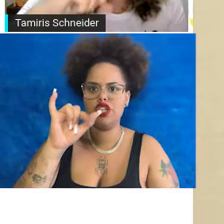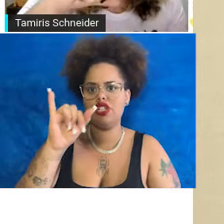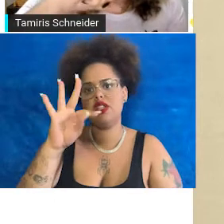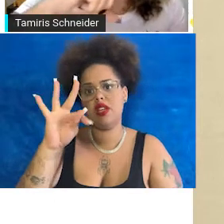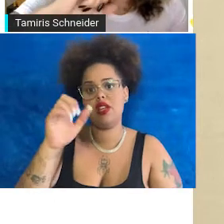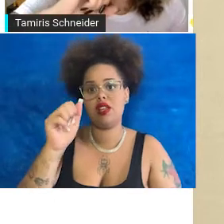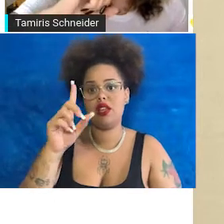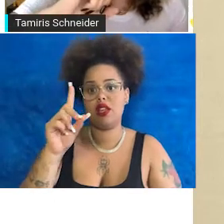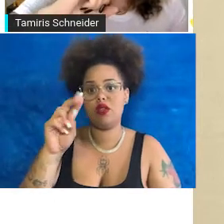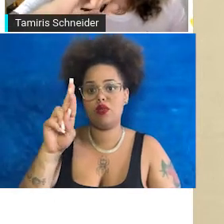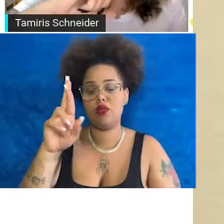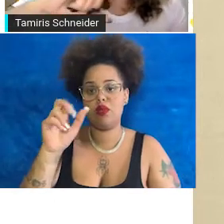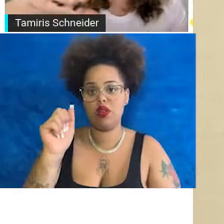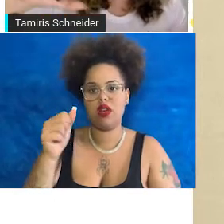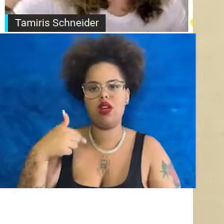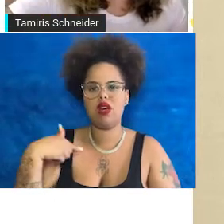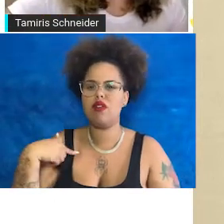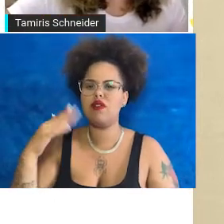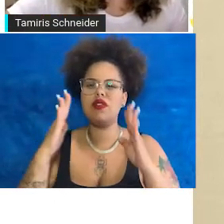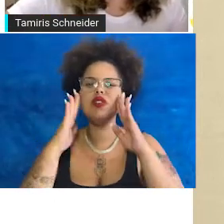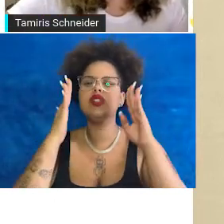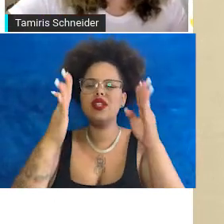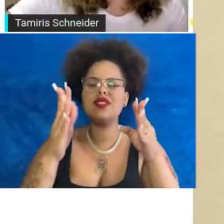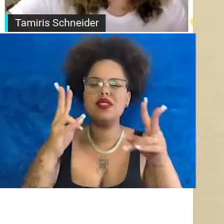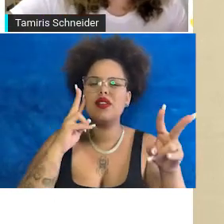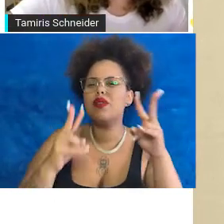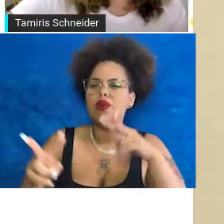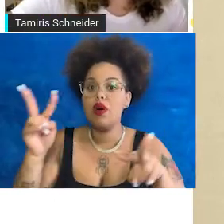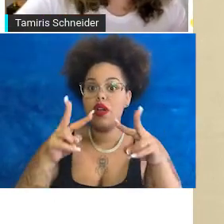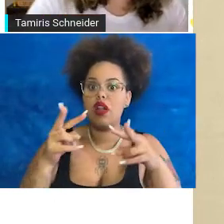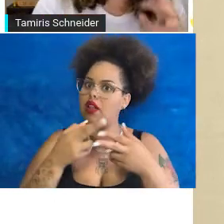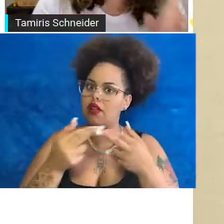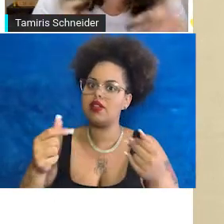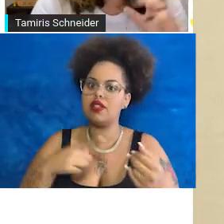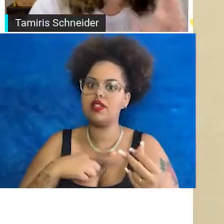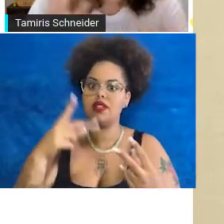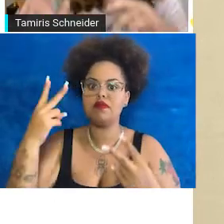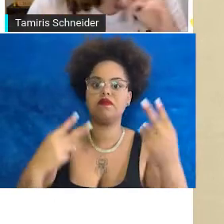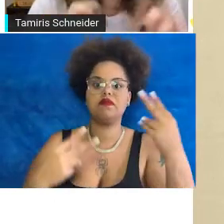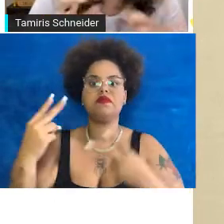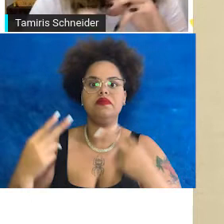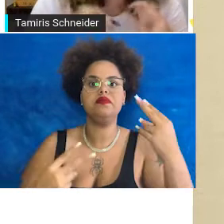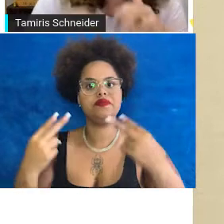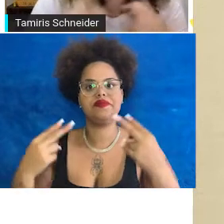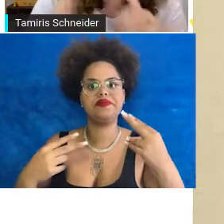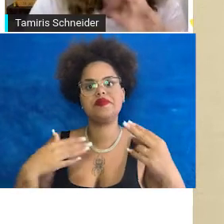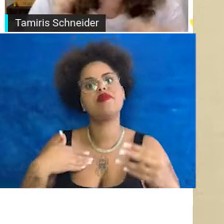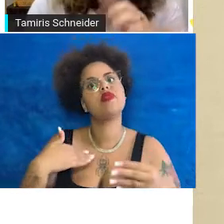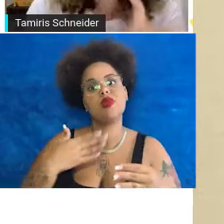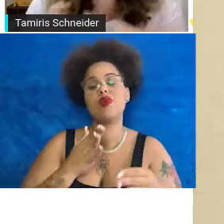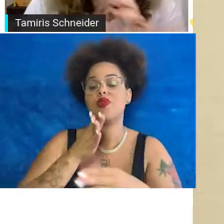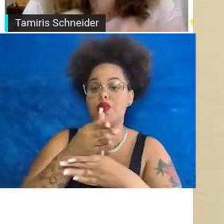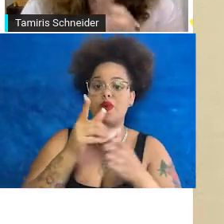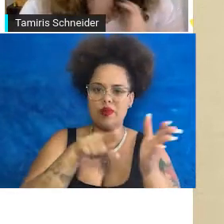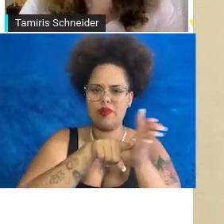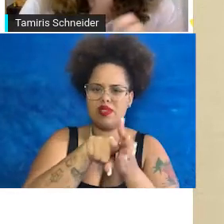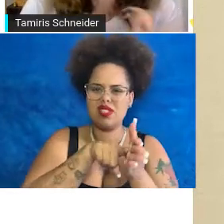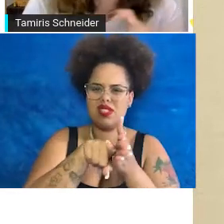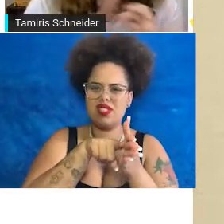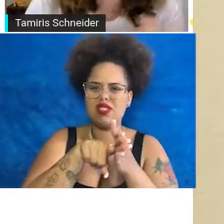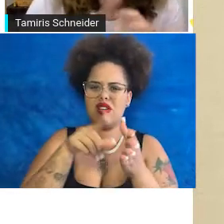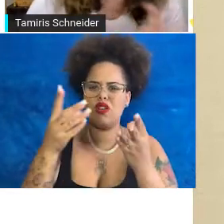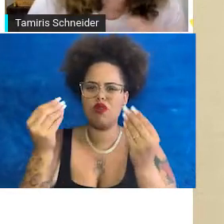vou direcionar meu olhar para coisas que tenham essa estética. Eu vou lá, vou lá pesquisar um monte de